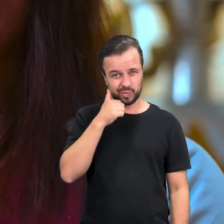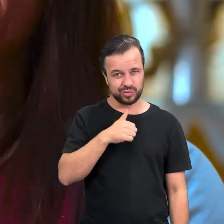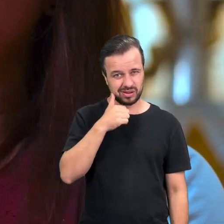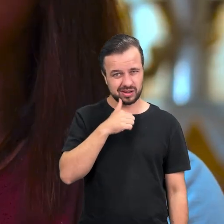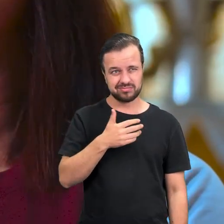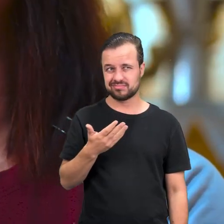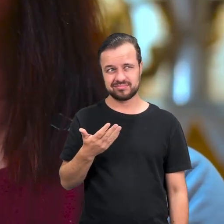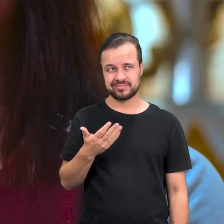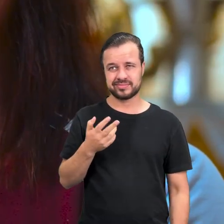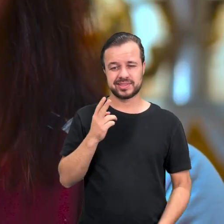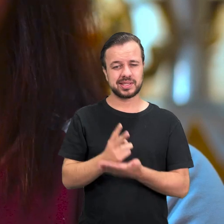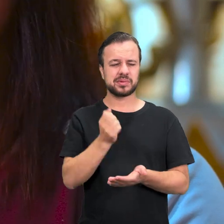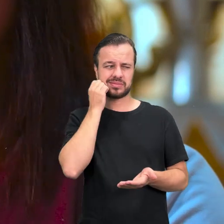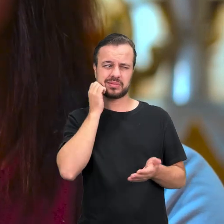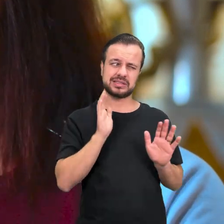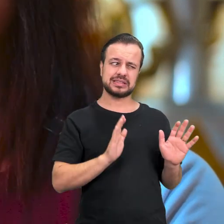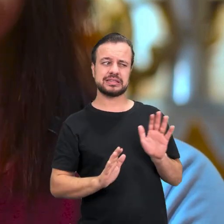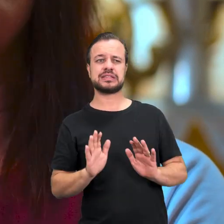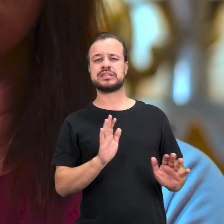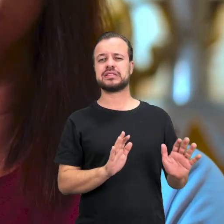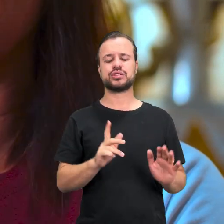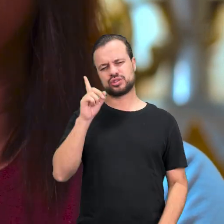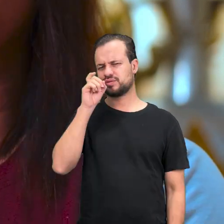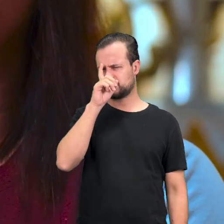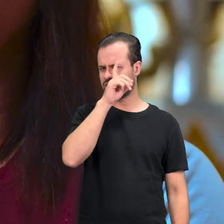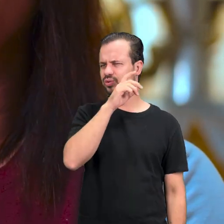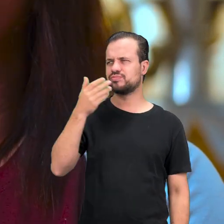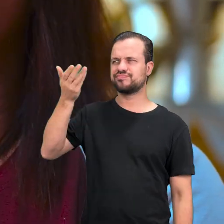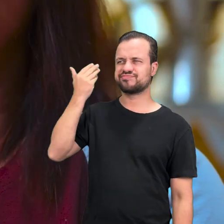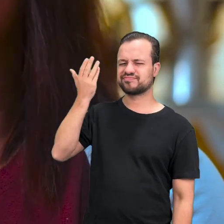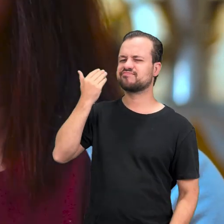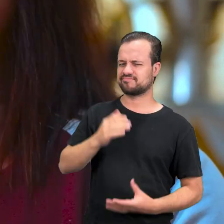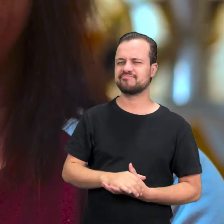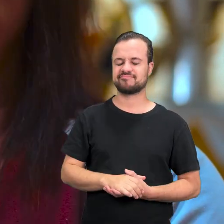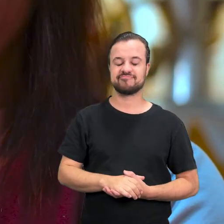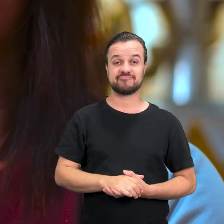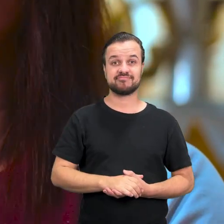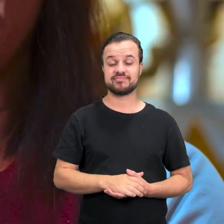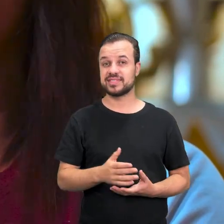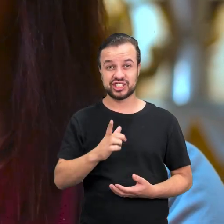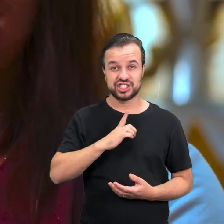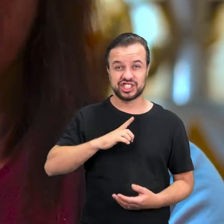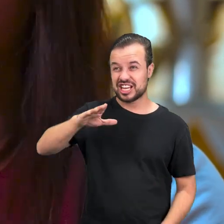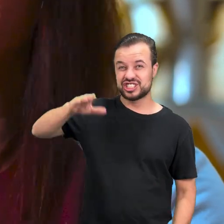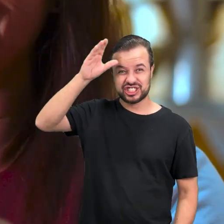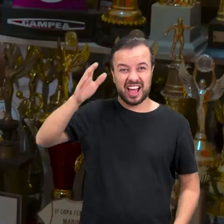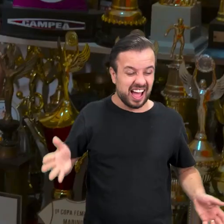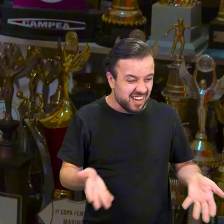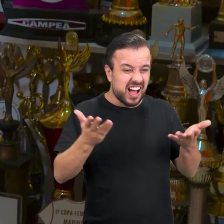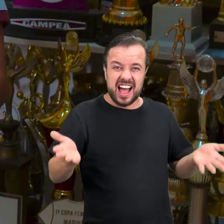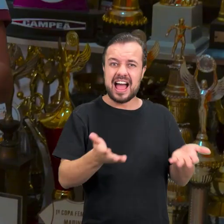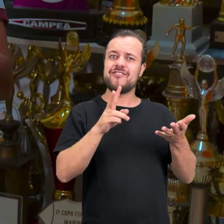já sempre um pé atrás. Então sempre foi uma dificuldade que eu tive, né? Eu tive tias que já